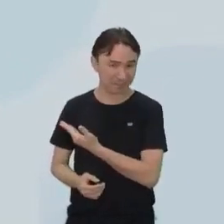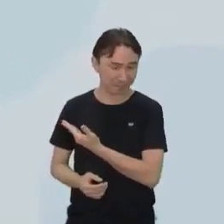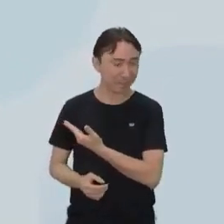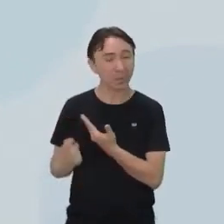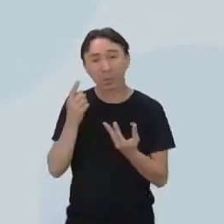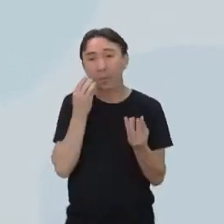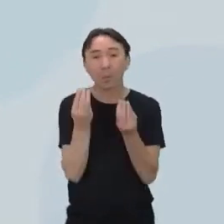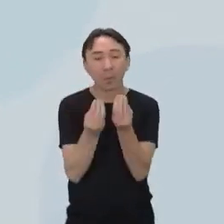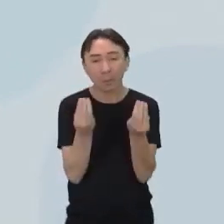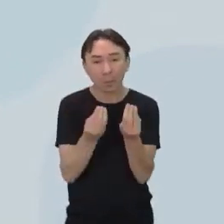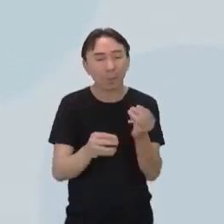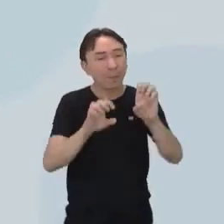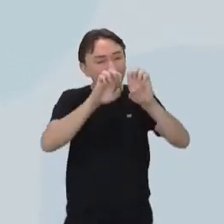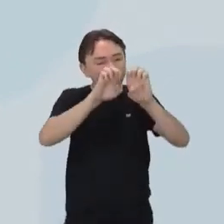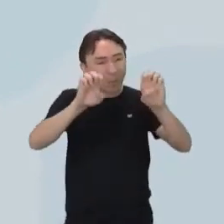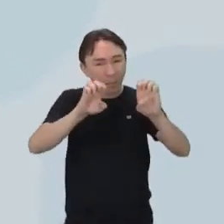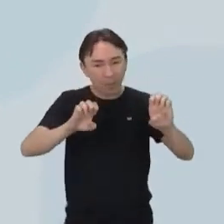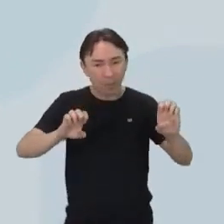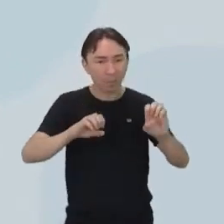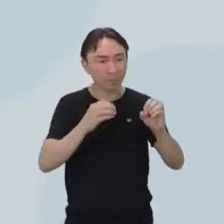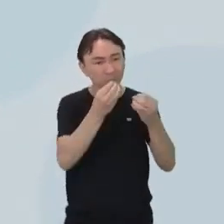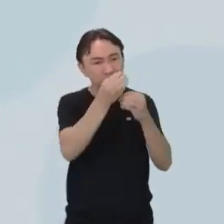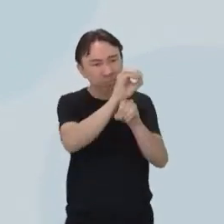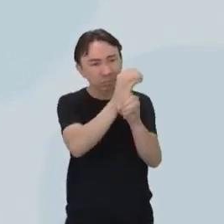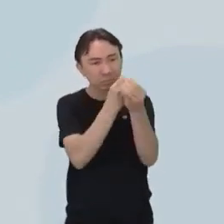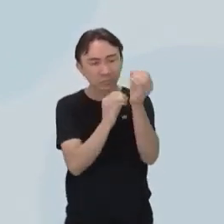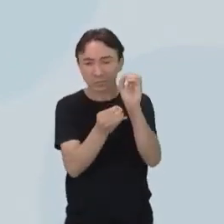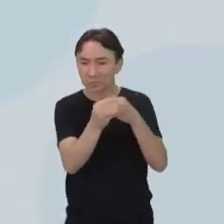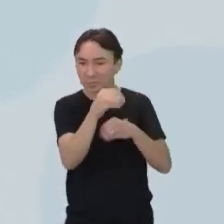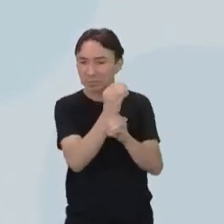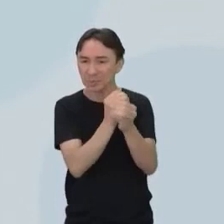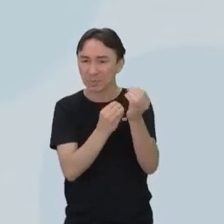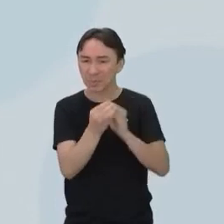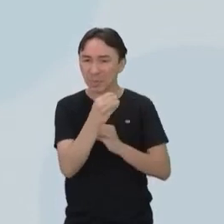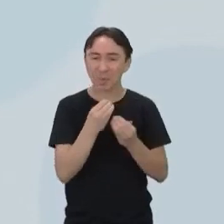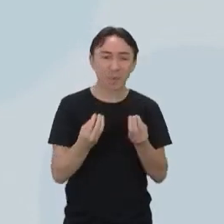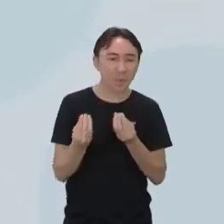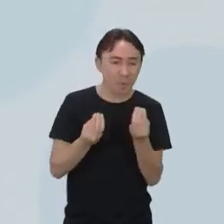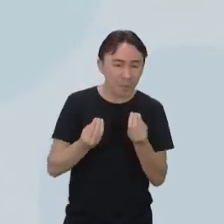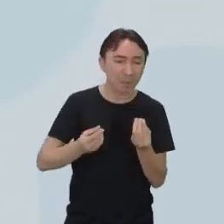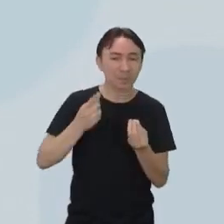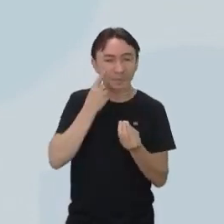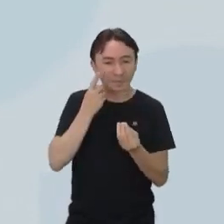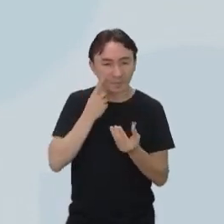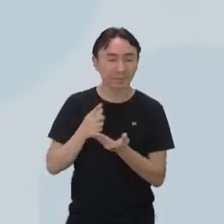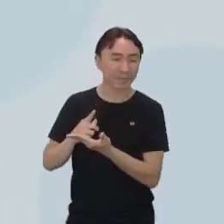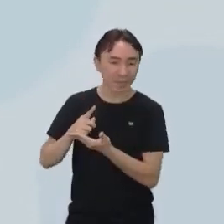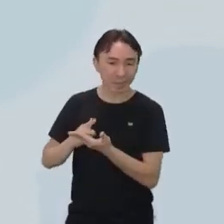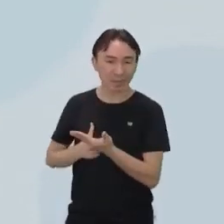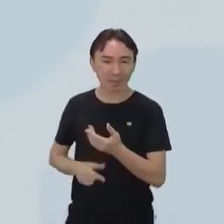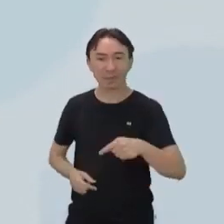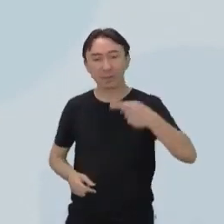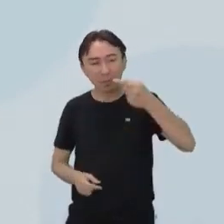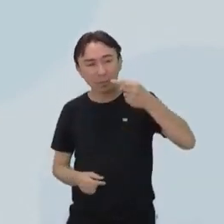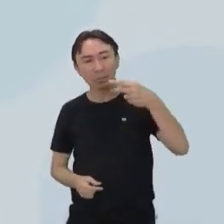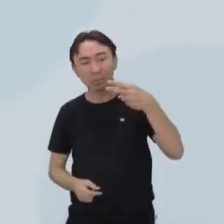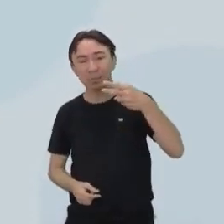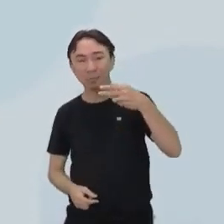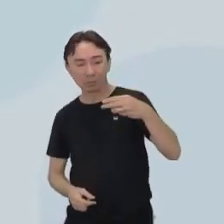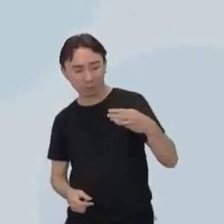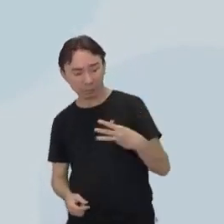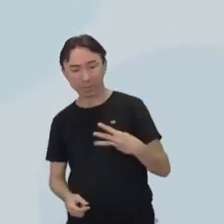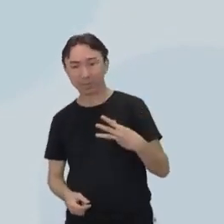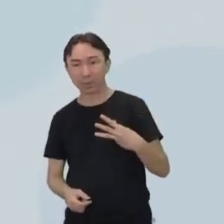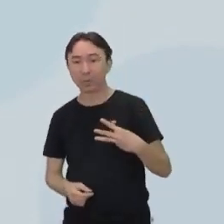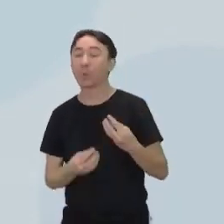material. No caso ali, professor, como que é constituída então a partícula do calcário ali, de forma ali detalhada ali? Você poderia dar uma clareada